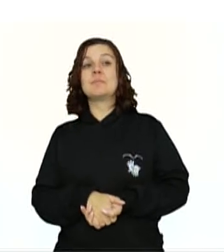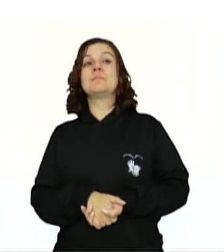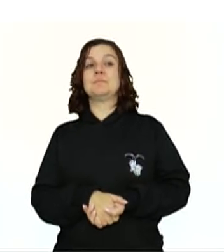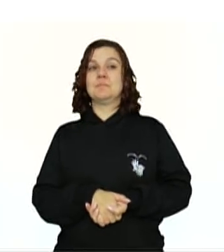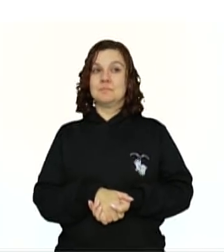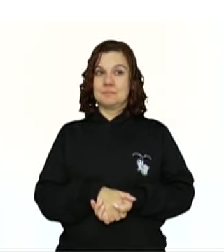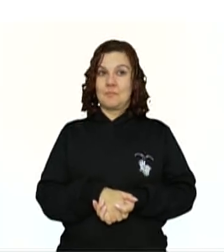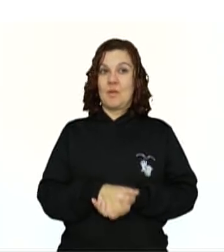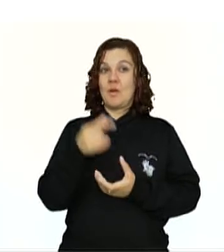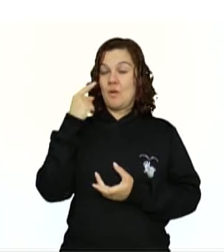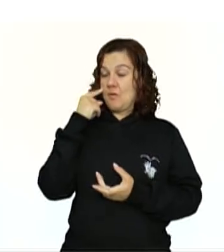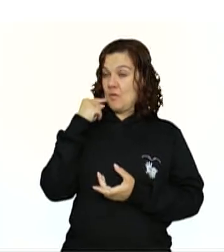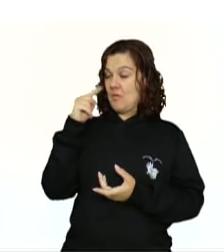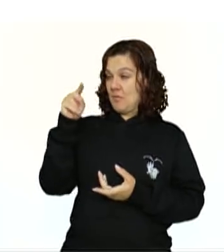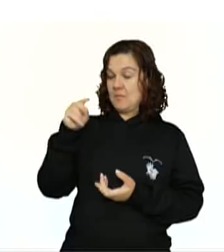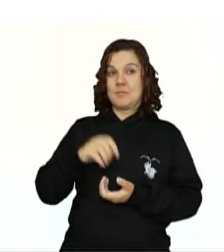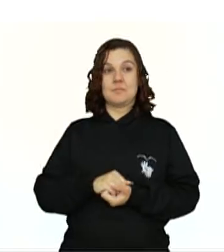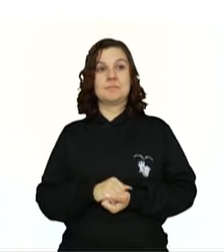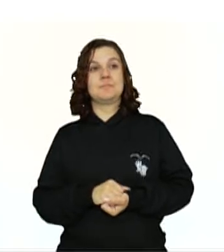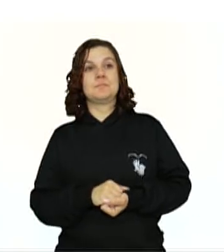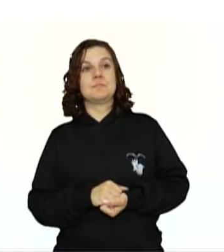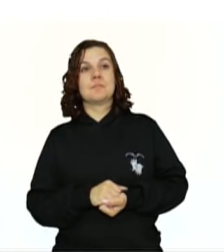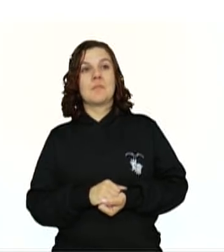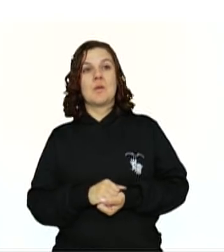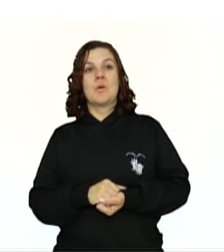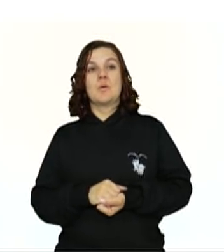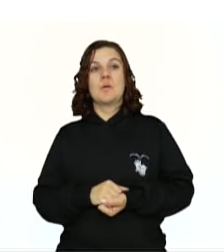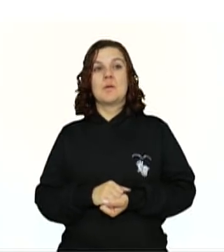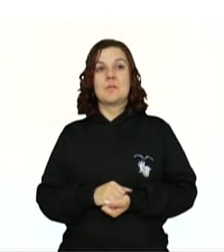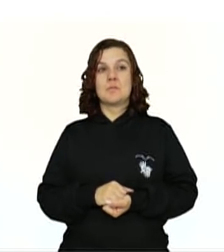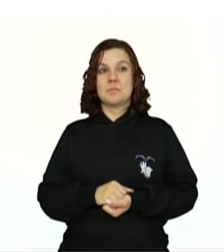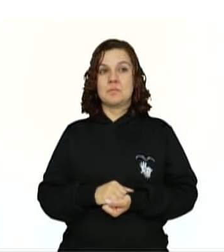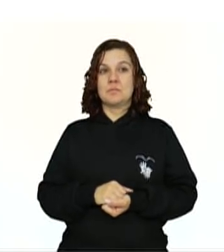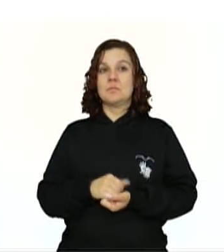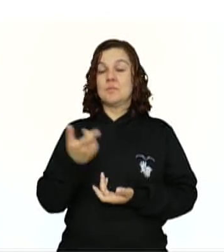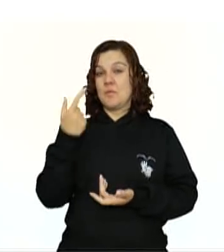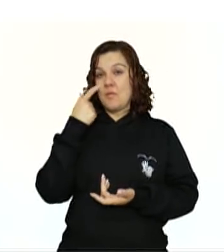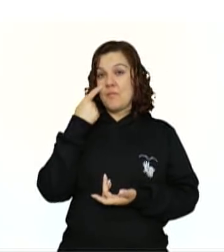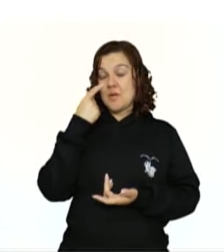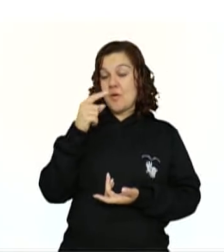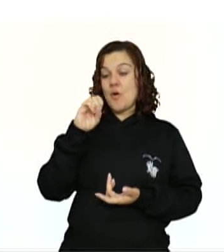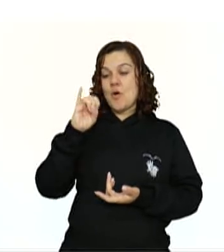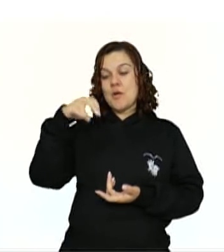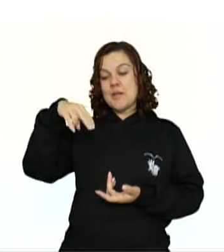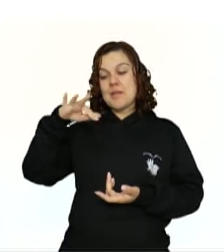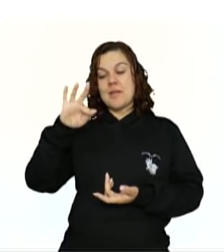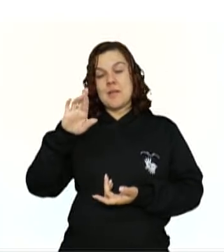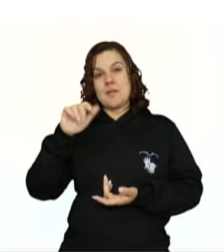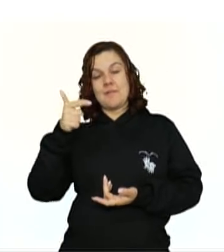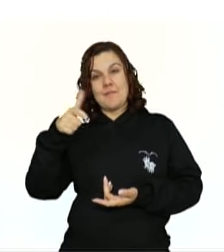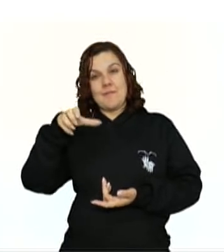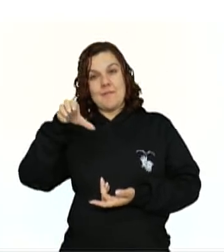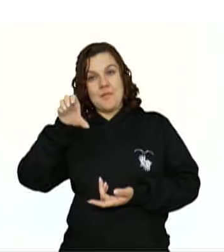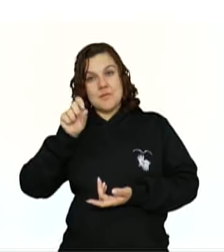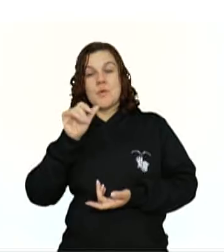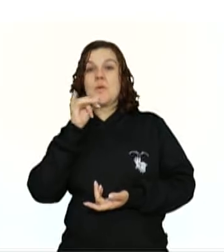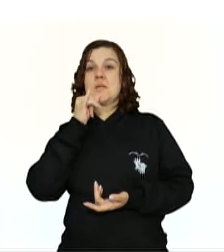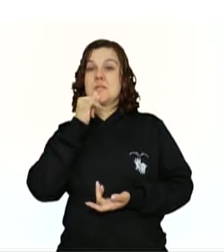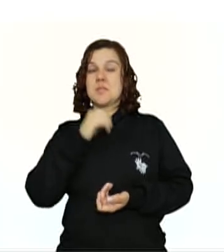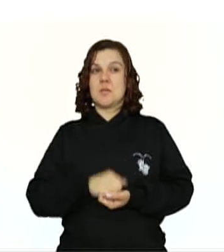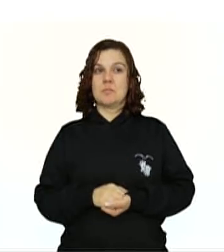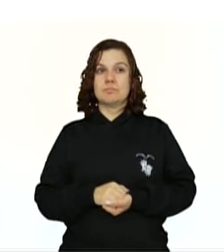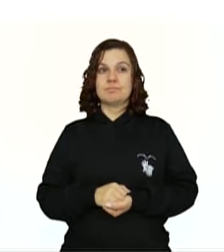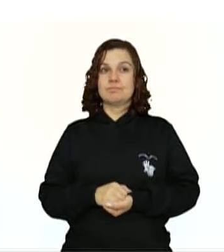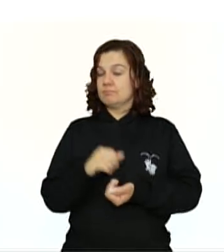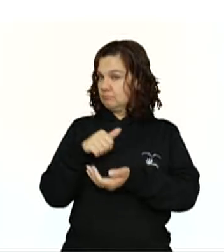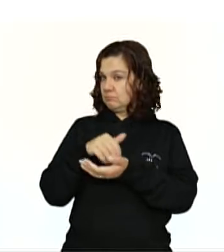né? Então, vamos para a definição. Nós temos como infração quando,